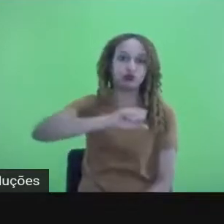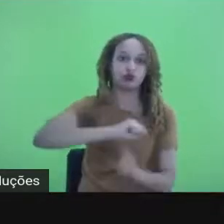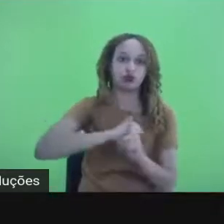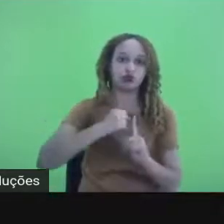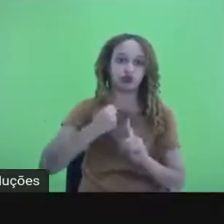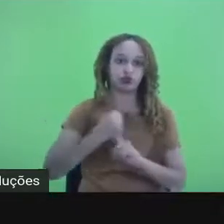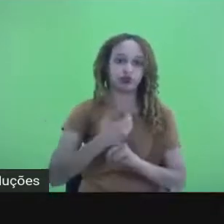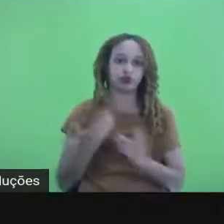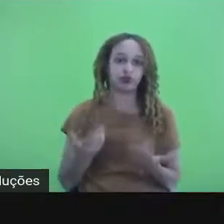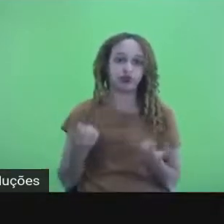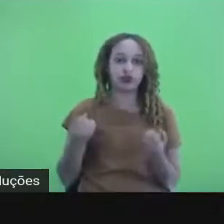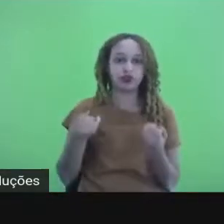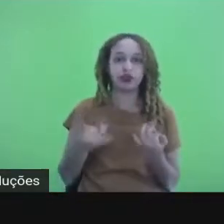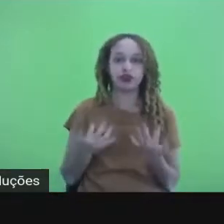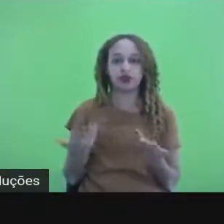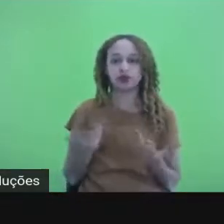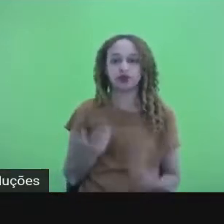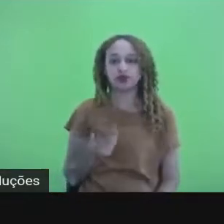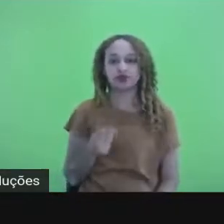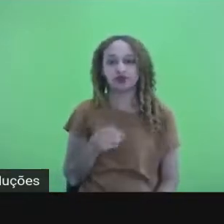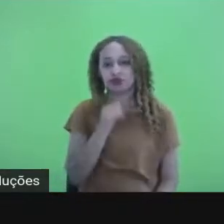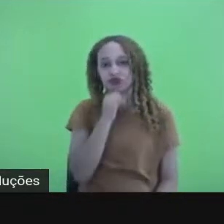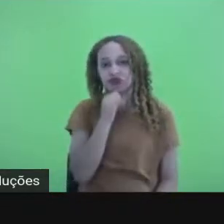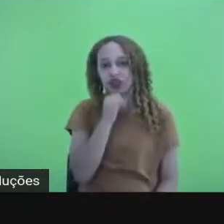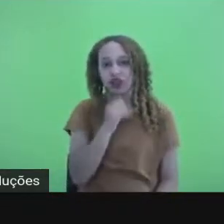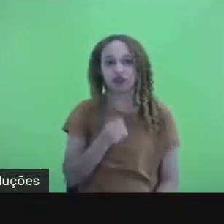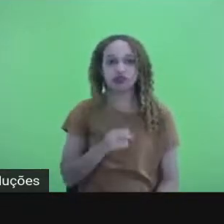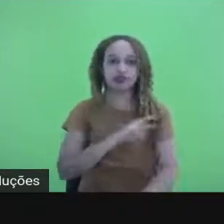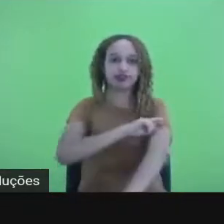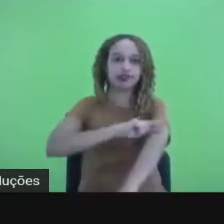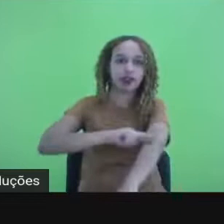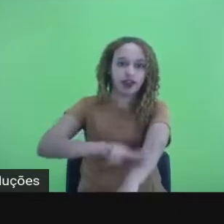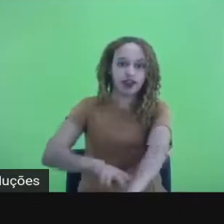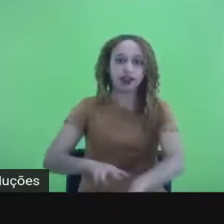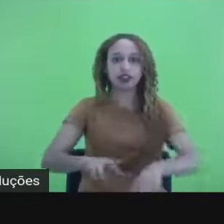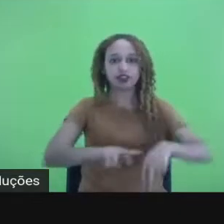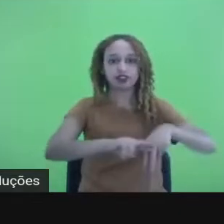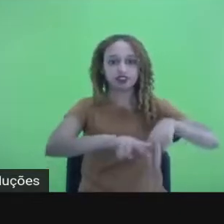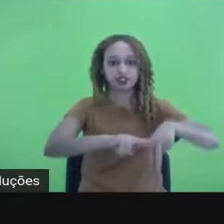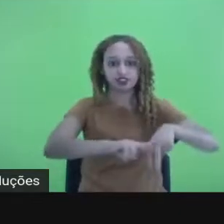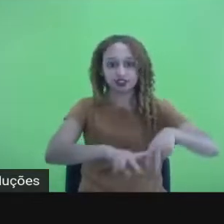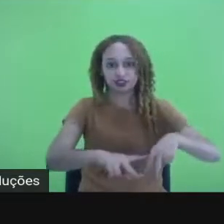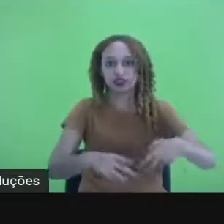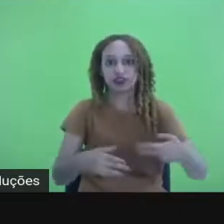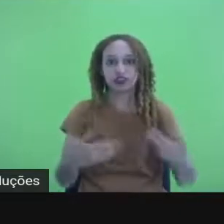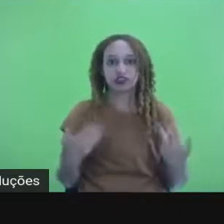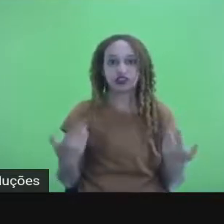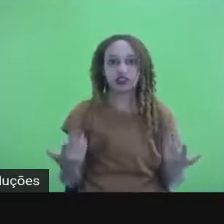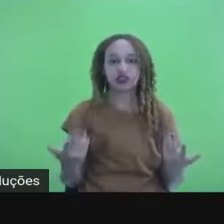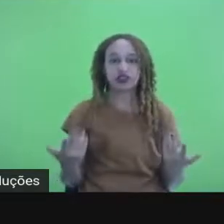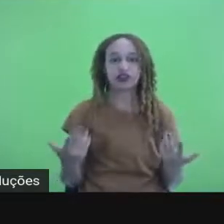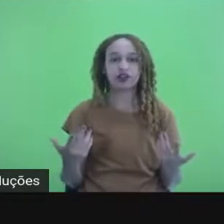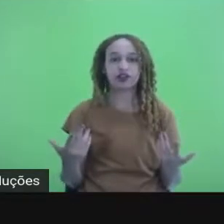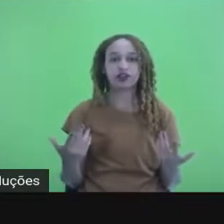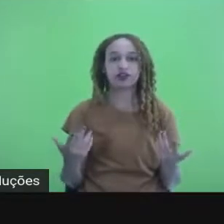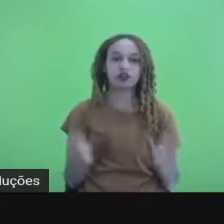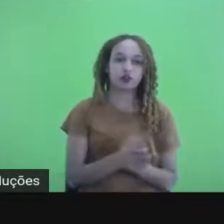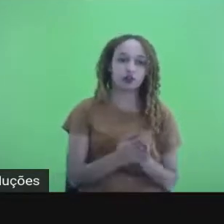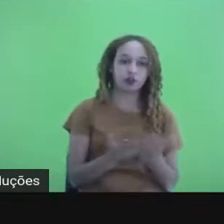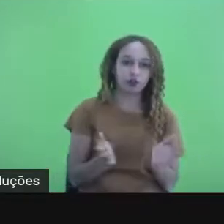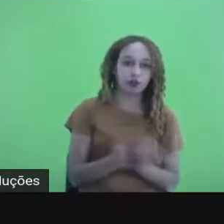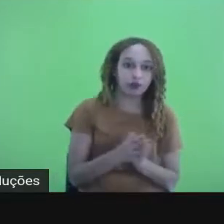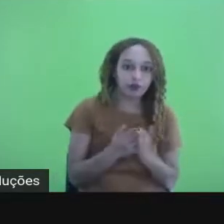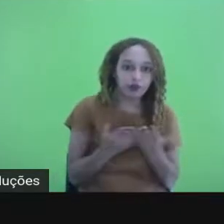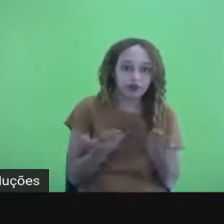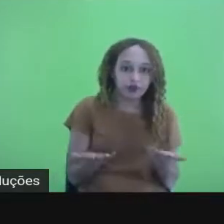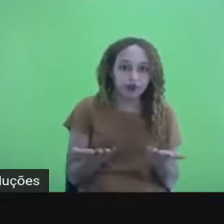Então, quando a gente fala, por exemplo, na questão de raça, na questão de gênero, na questão de classe, é